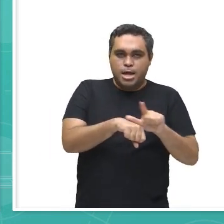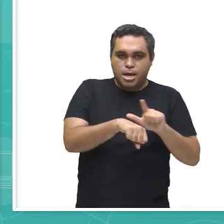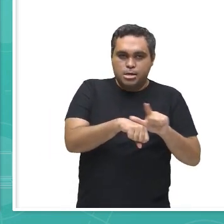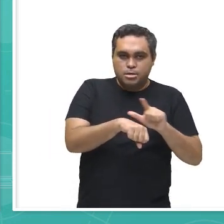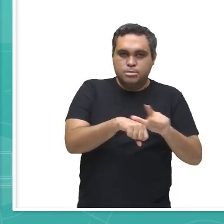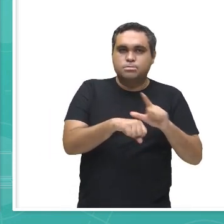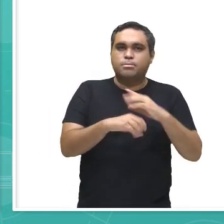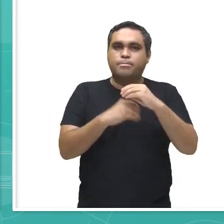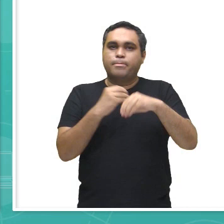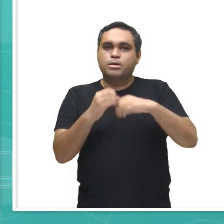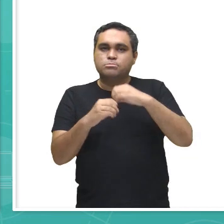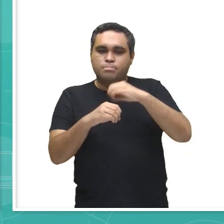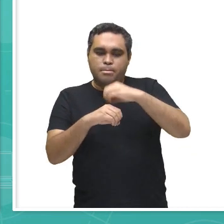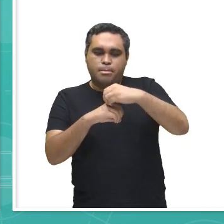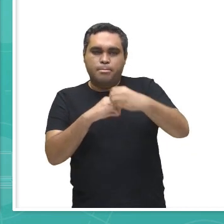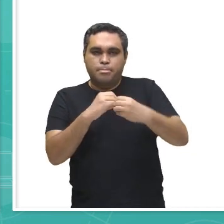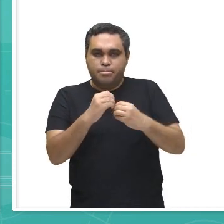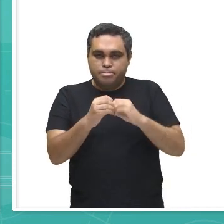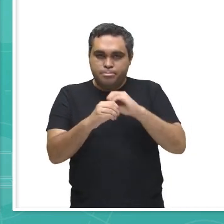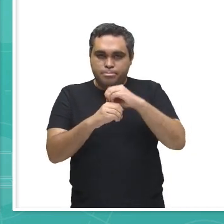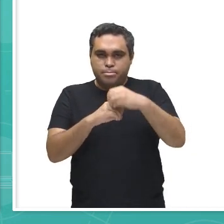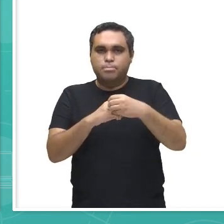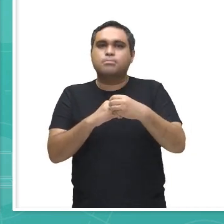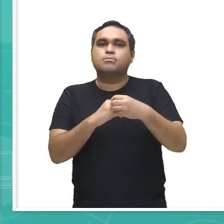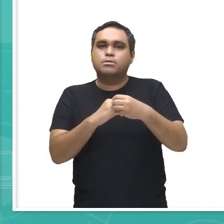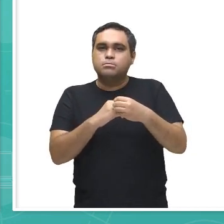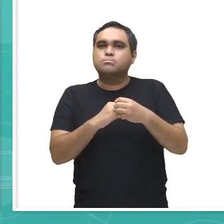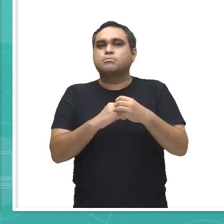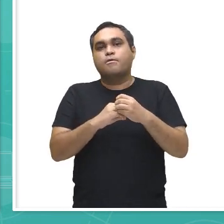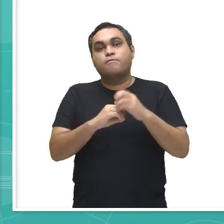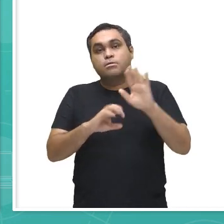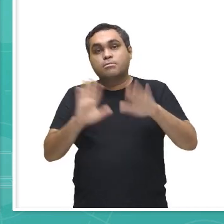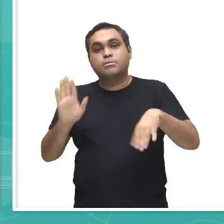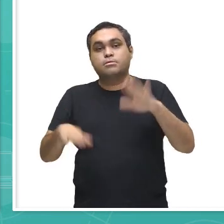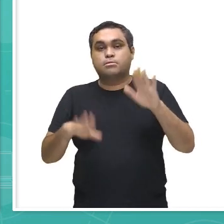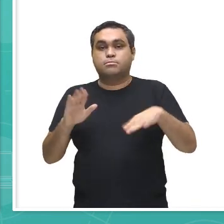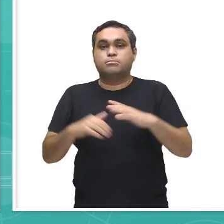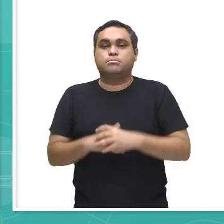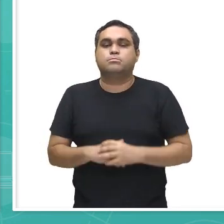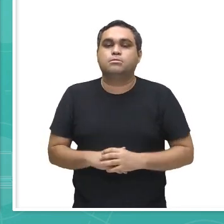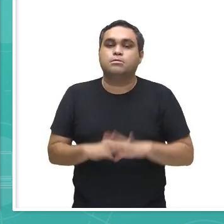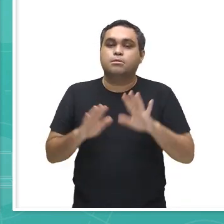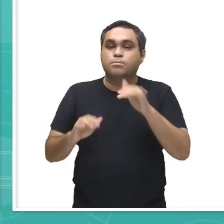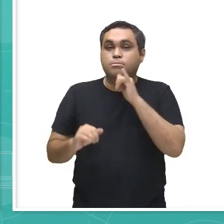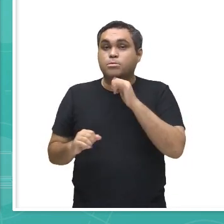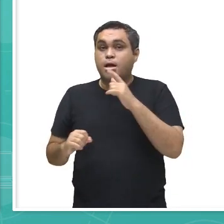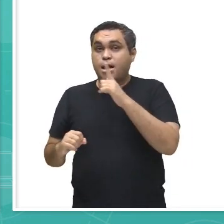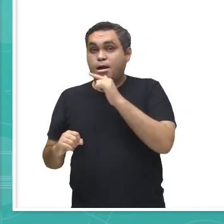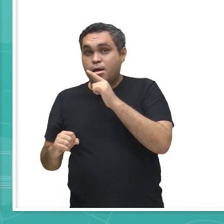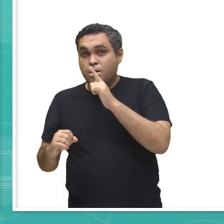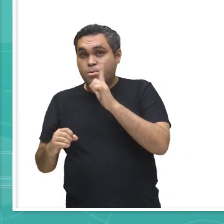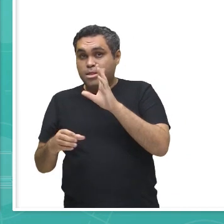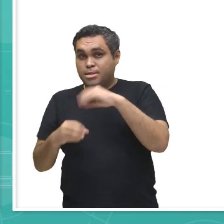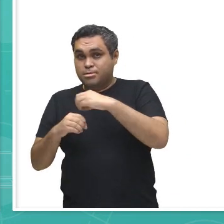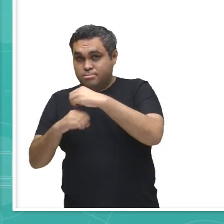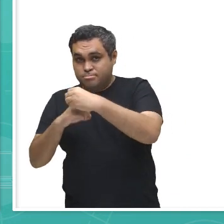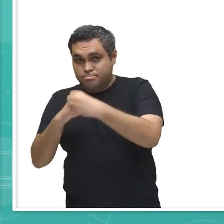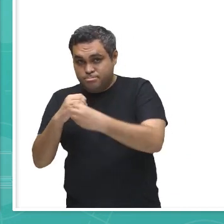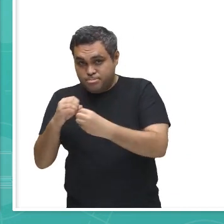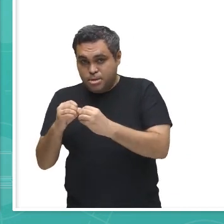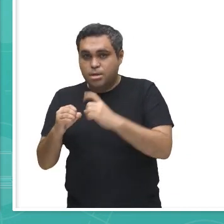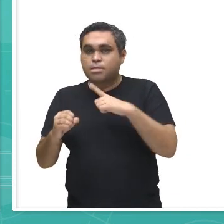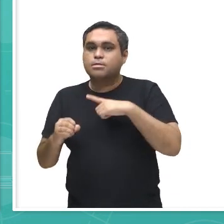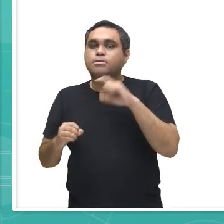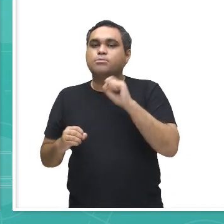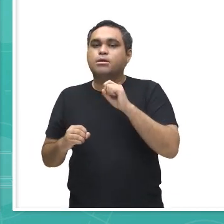e o sódio, tá? O famoso cloreto de sódio. Na molécula de água, que é a mais famosa, a gente tem aqui, ó,